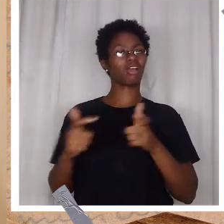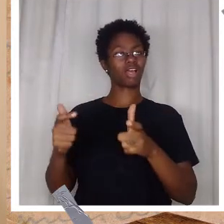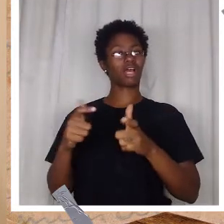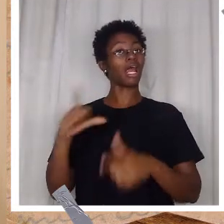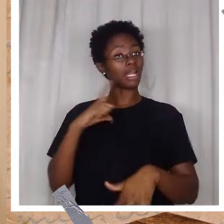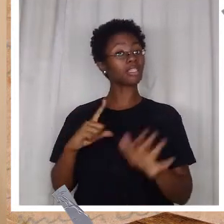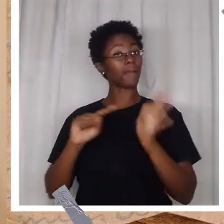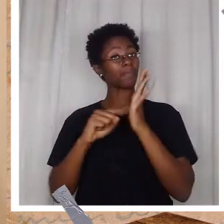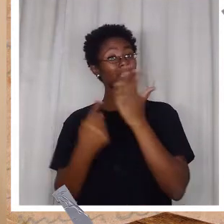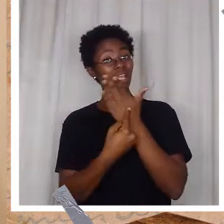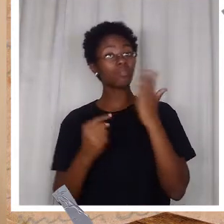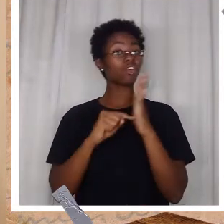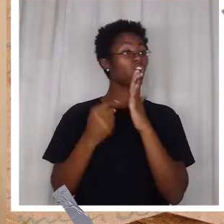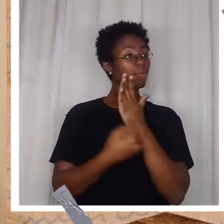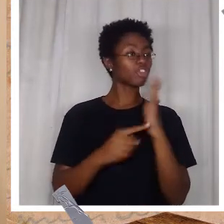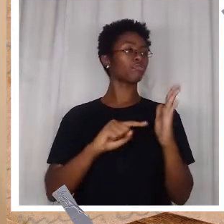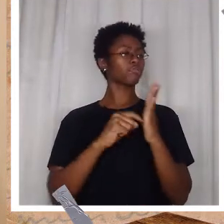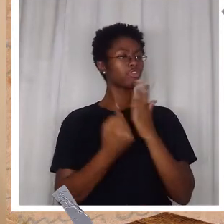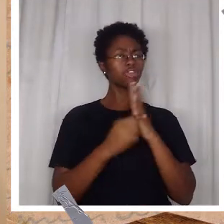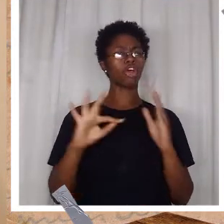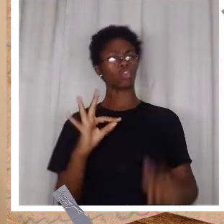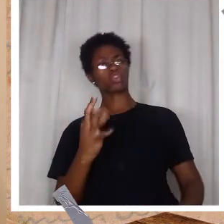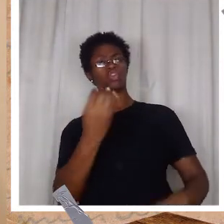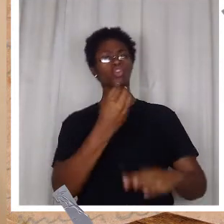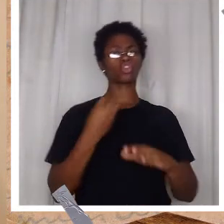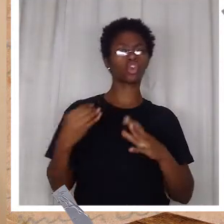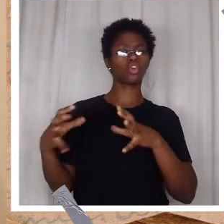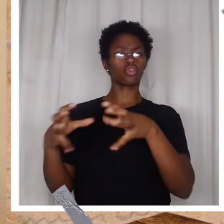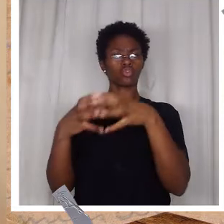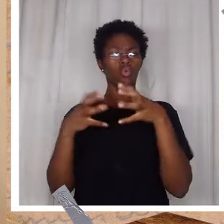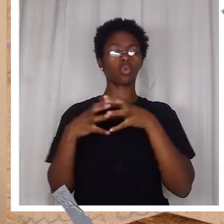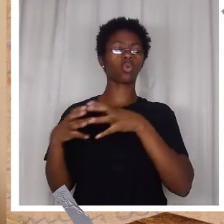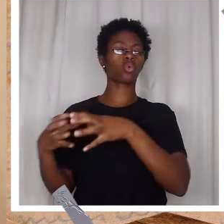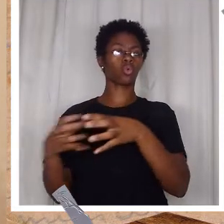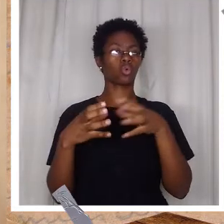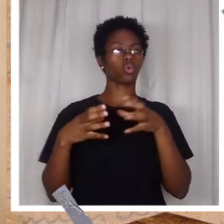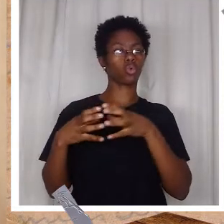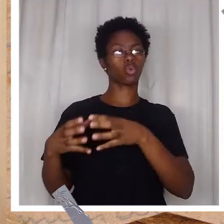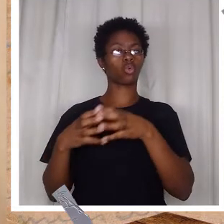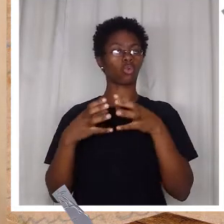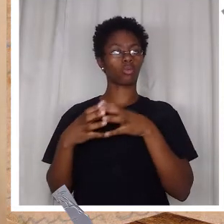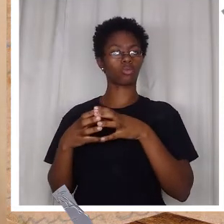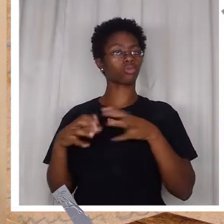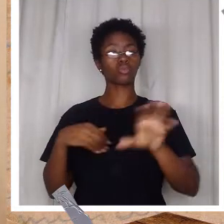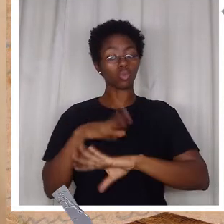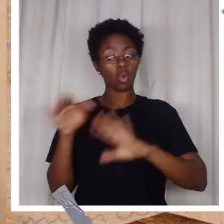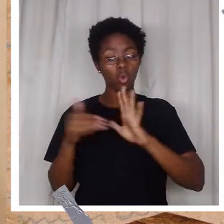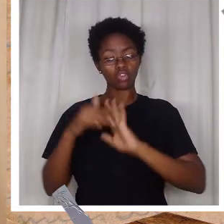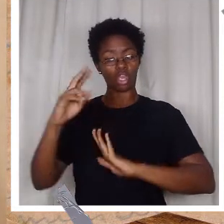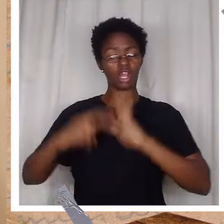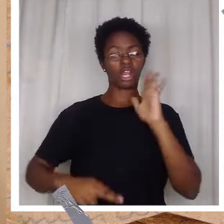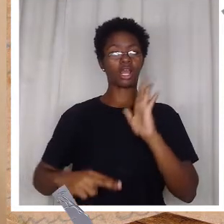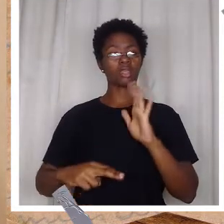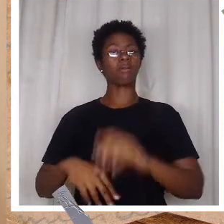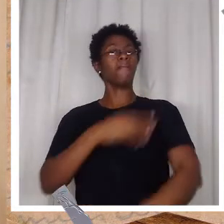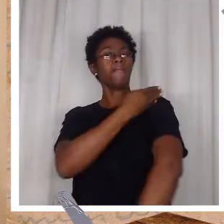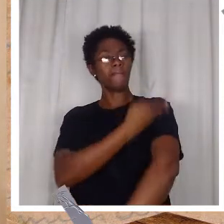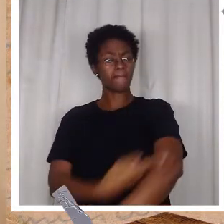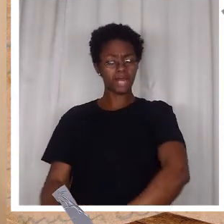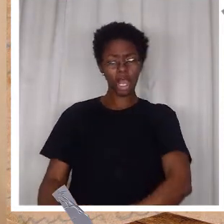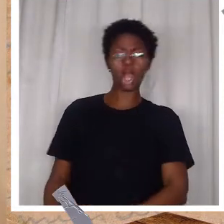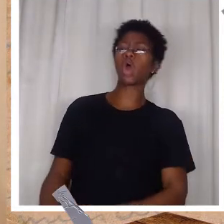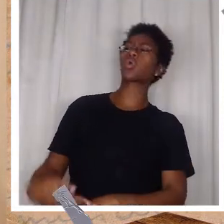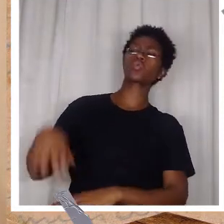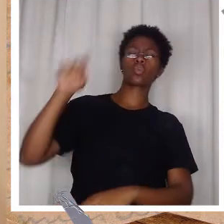metáfora para todas as categorias espirituais que lidam com ela. Para brancos, para